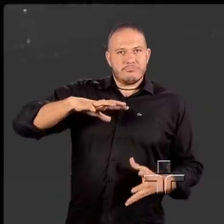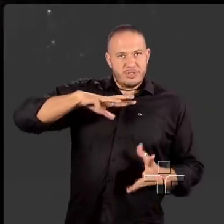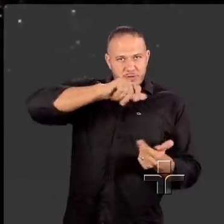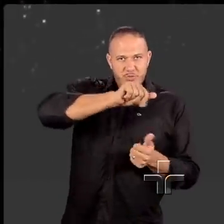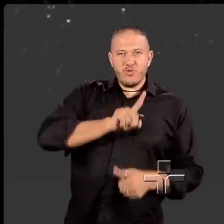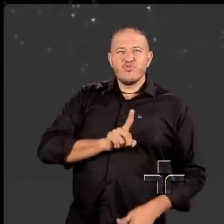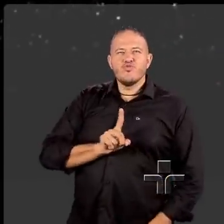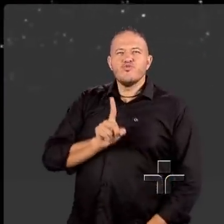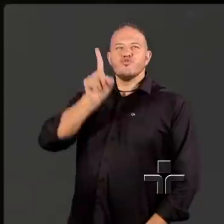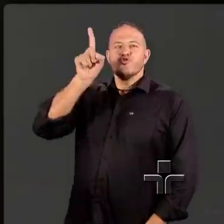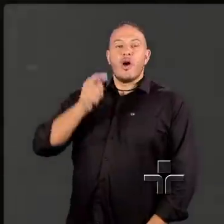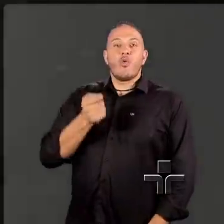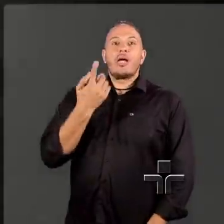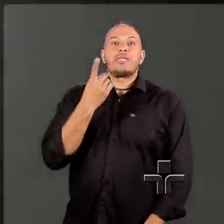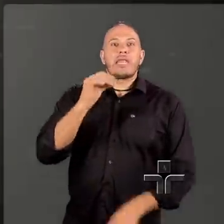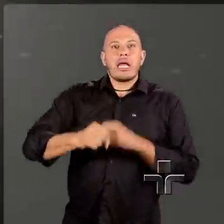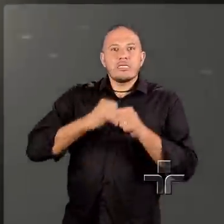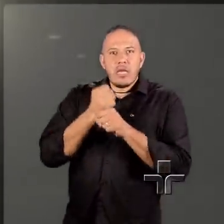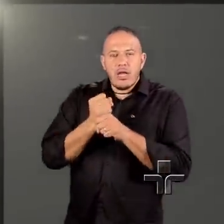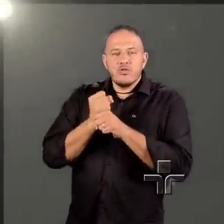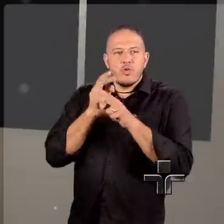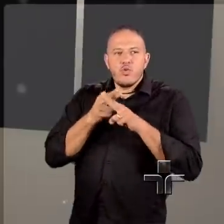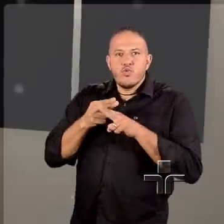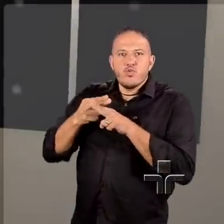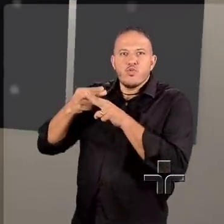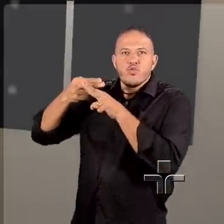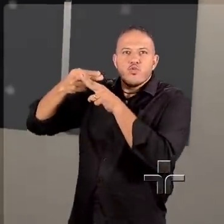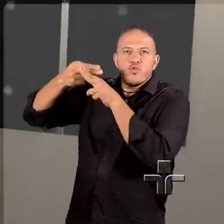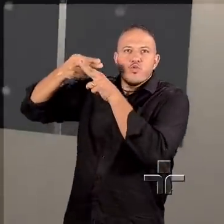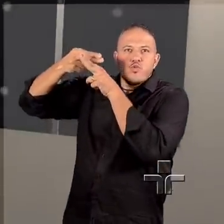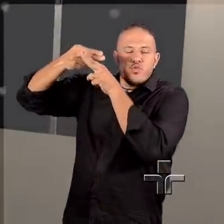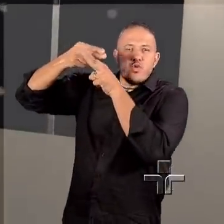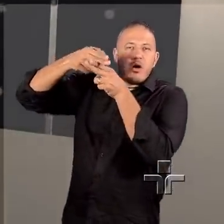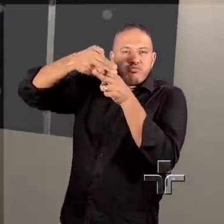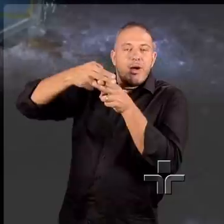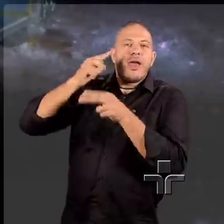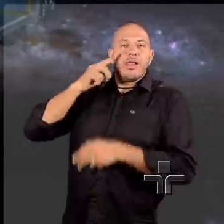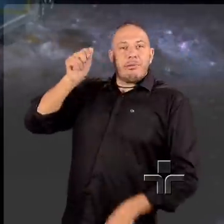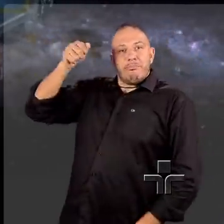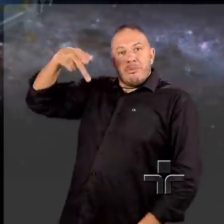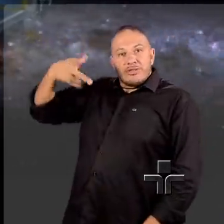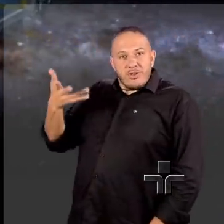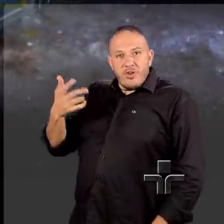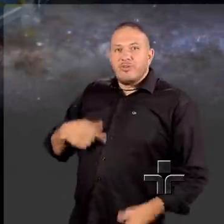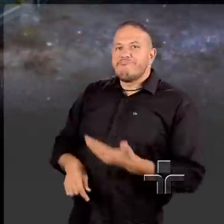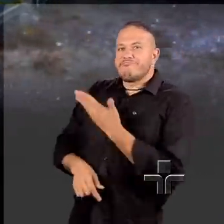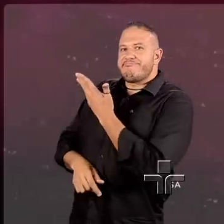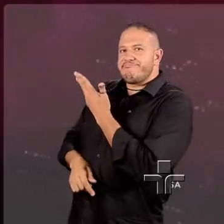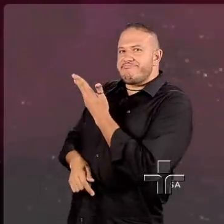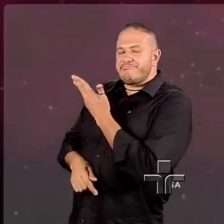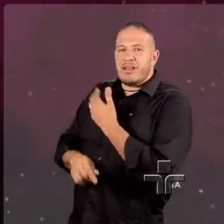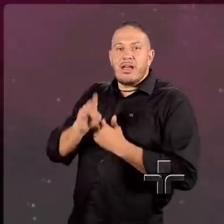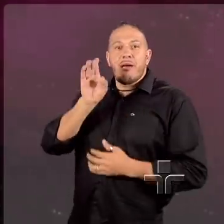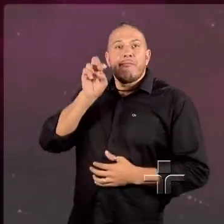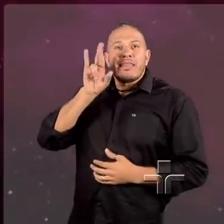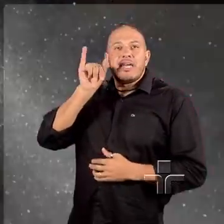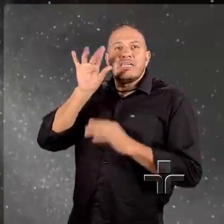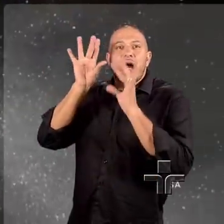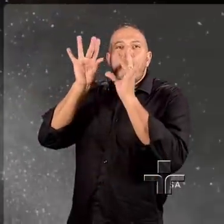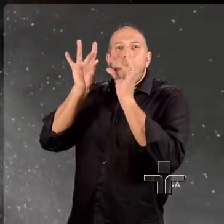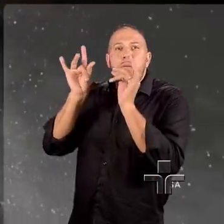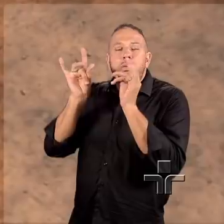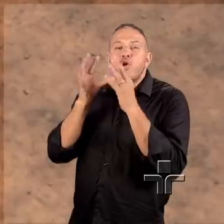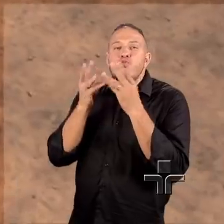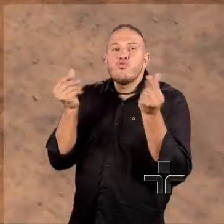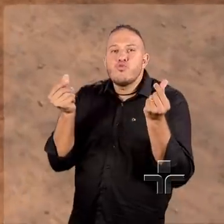universo. Após quase 10 anos de trabalho, o telescópio espacial Kepler se aposentou. Ele ficou sem baterias e deve sumir no